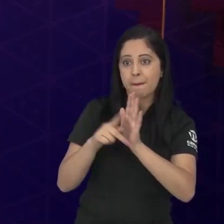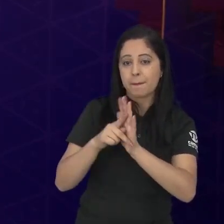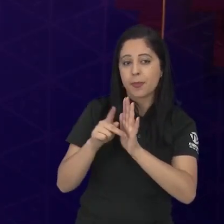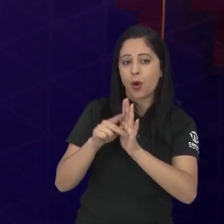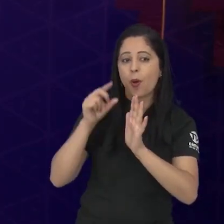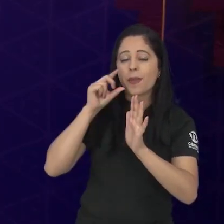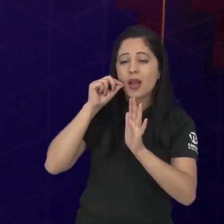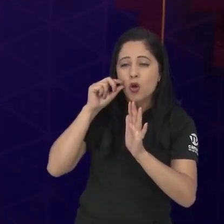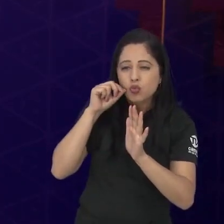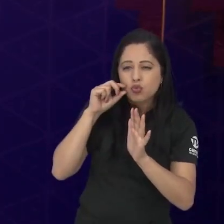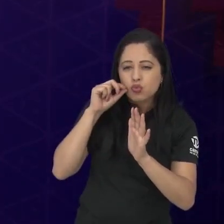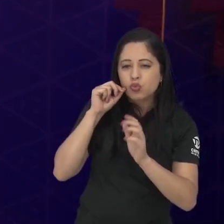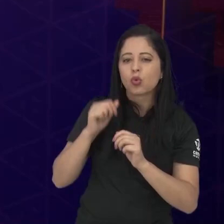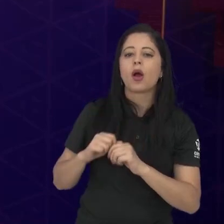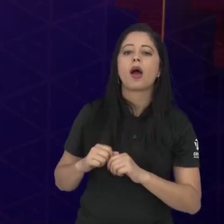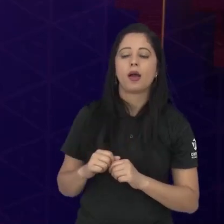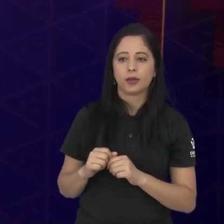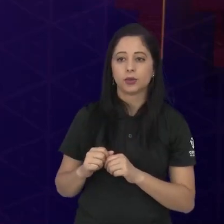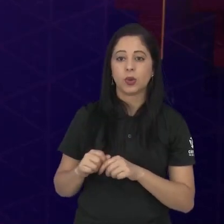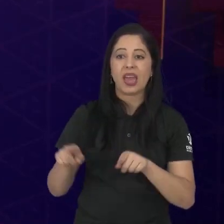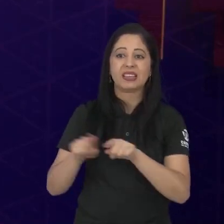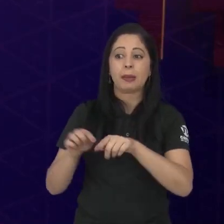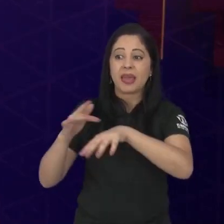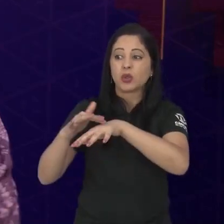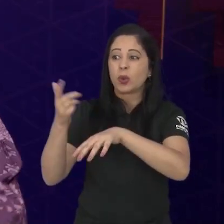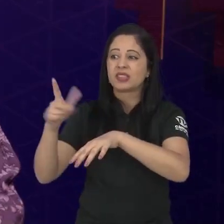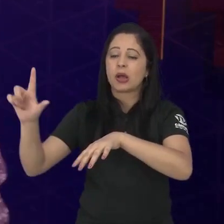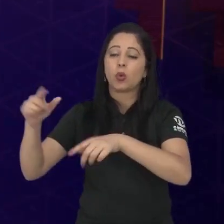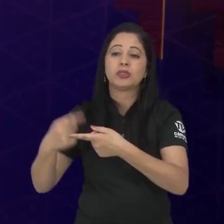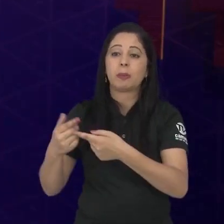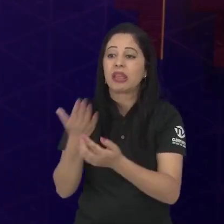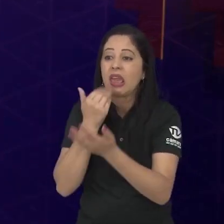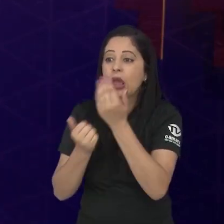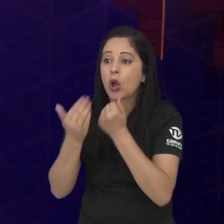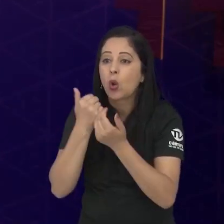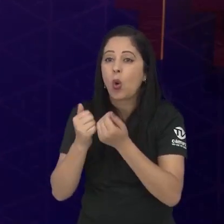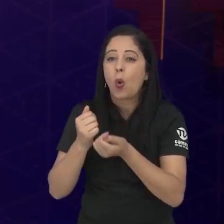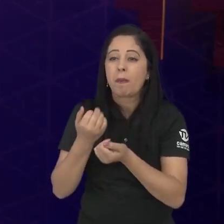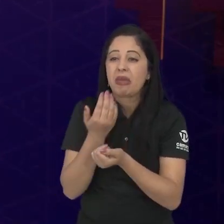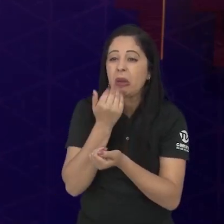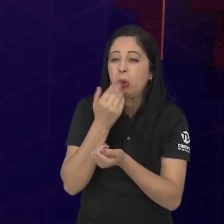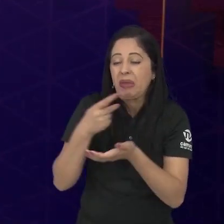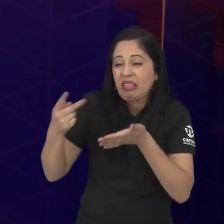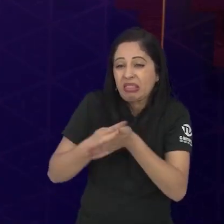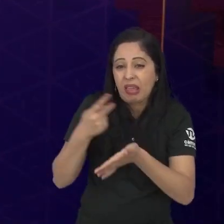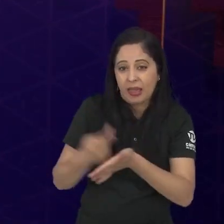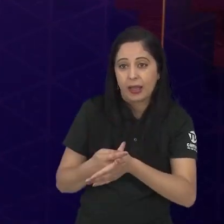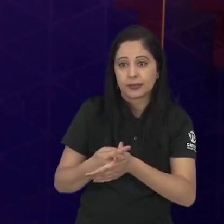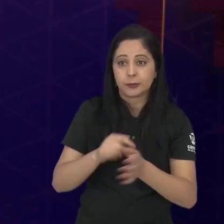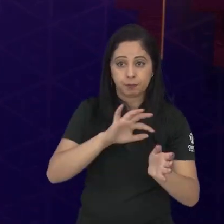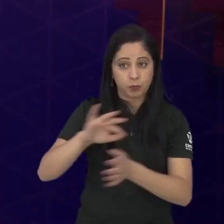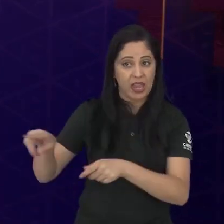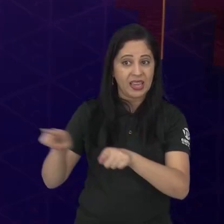que por comer comida estragada e tal, a Covid que muito provavelmente